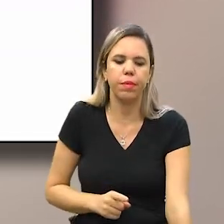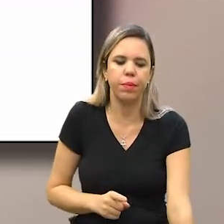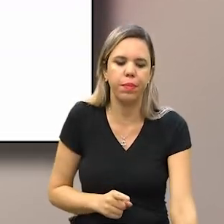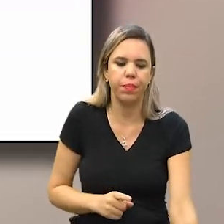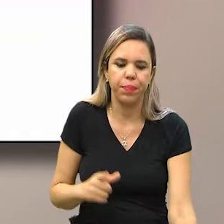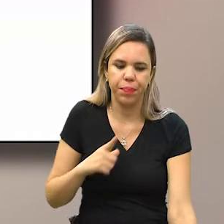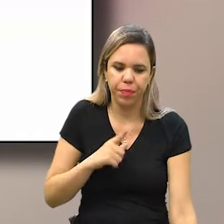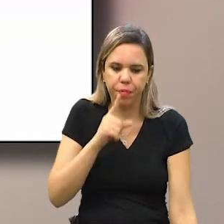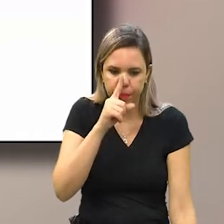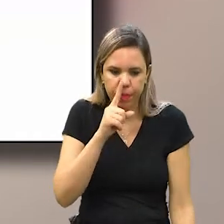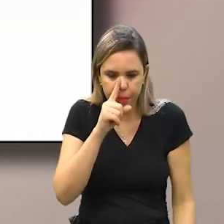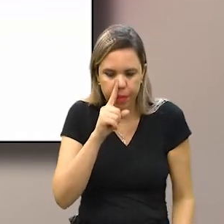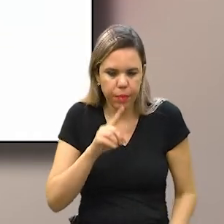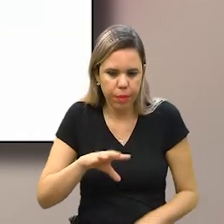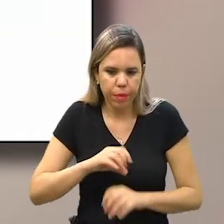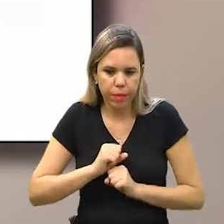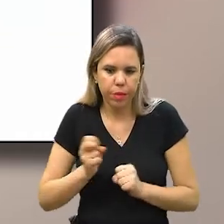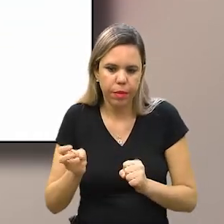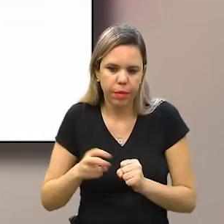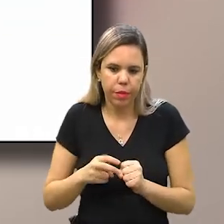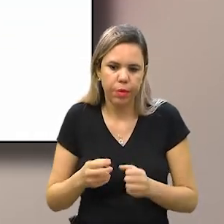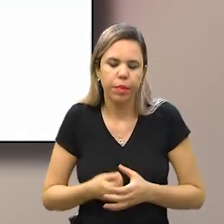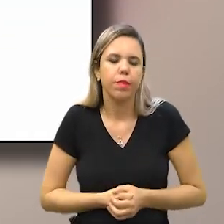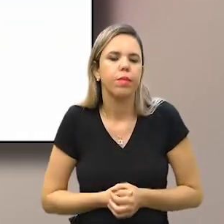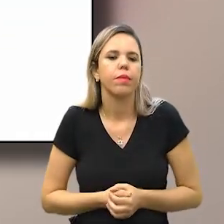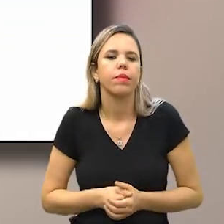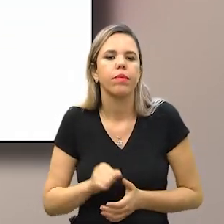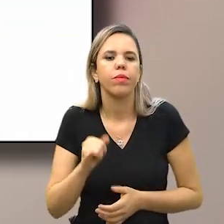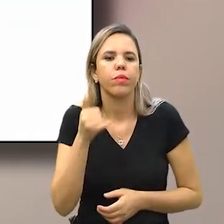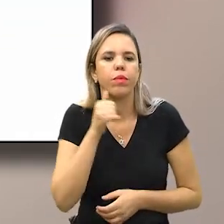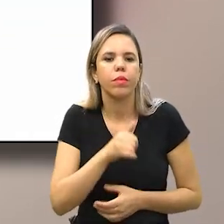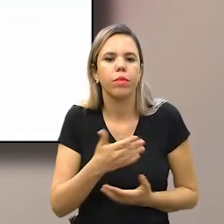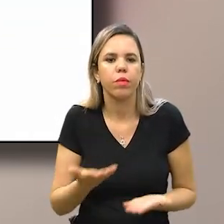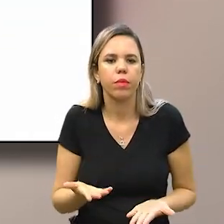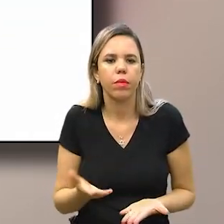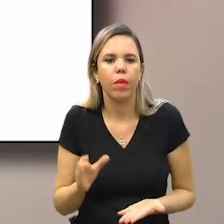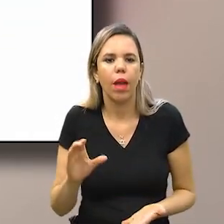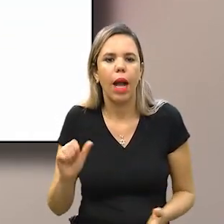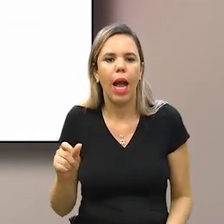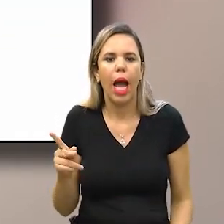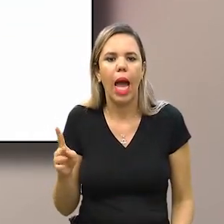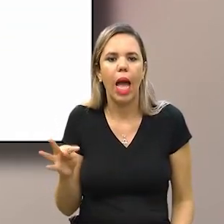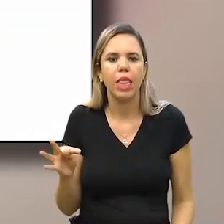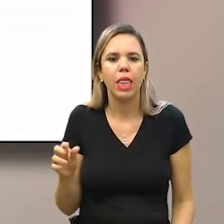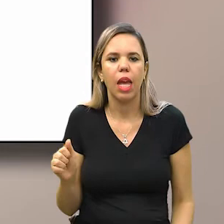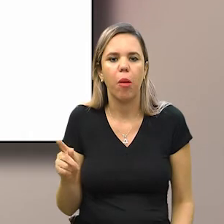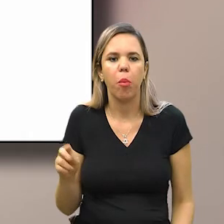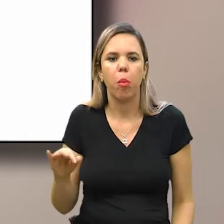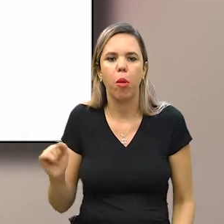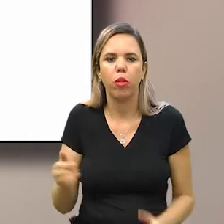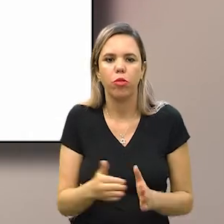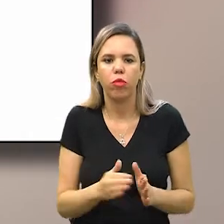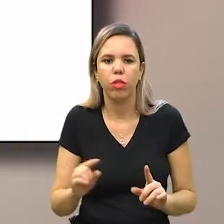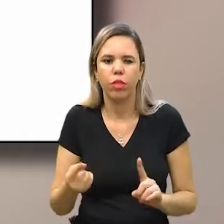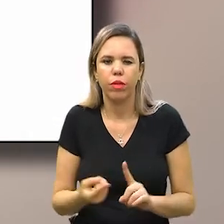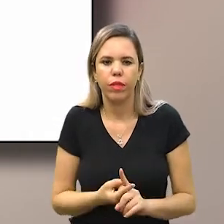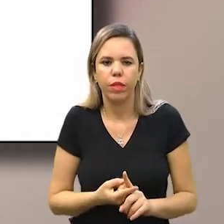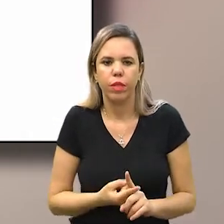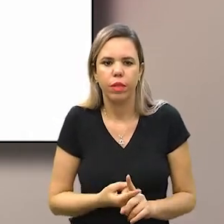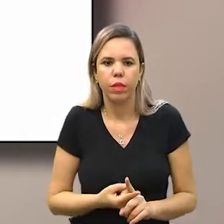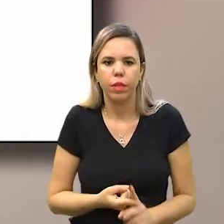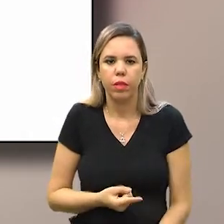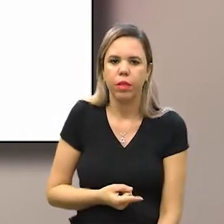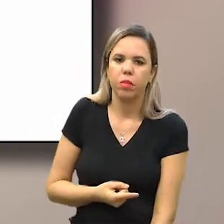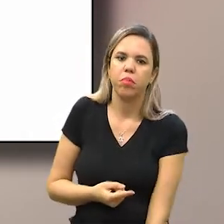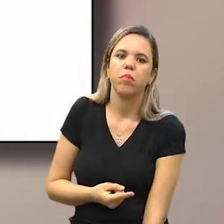vacina. Ela tem risco de pegar o vírus. E se ela pegar a catapora durante a gravidez,